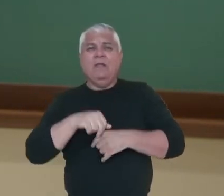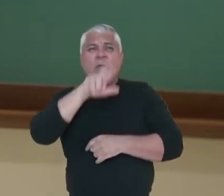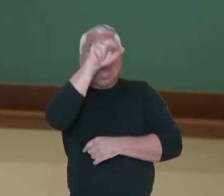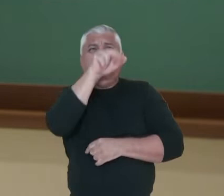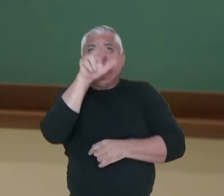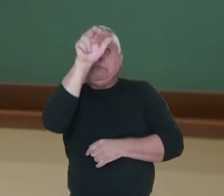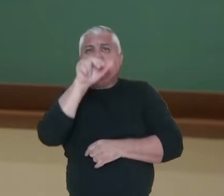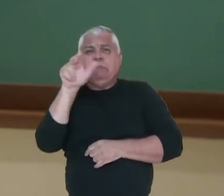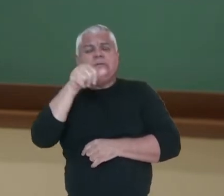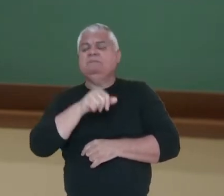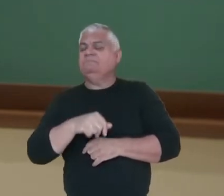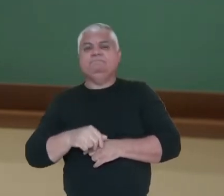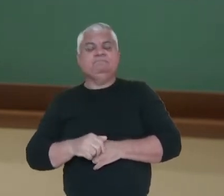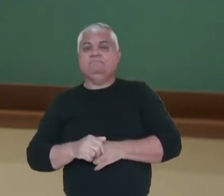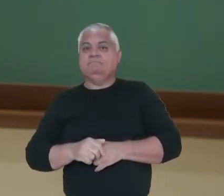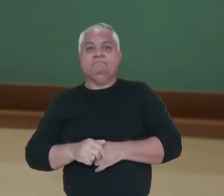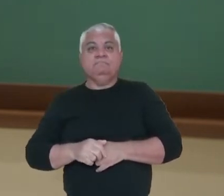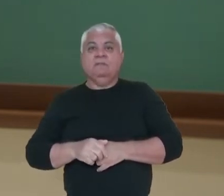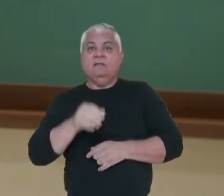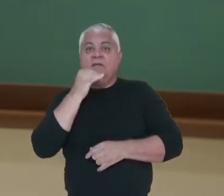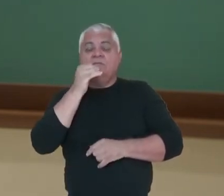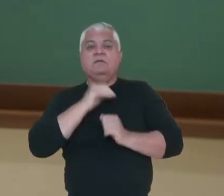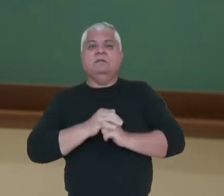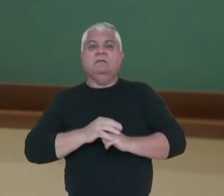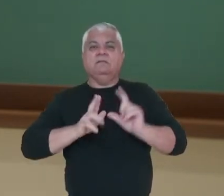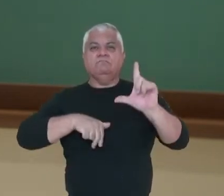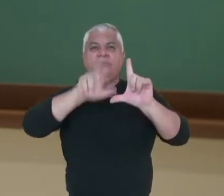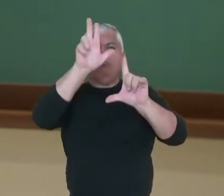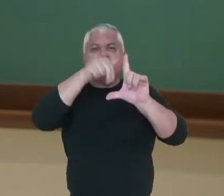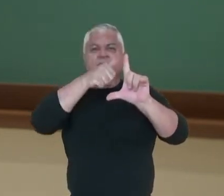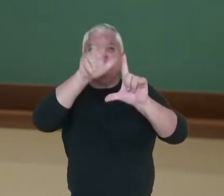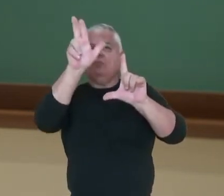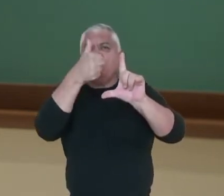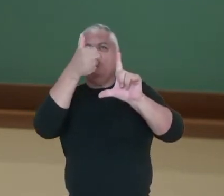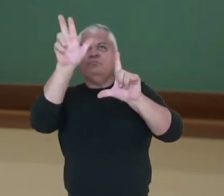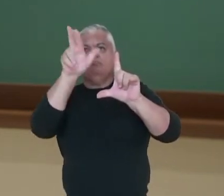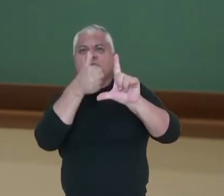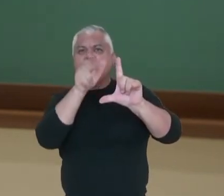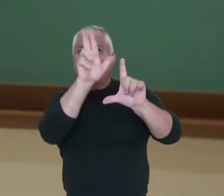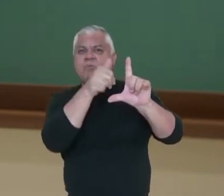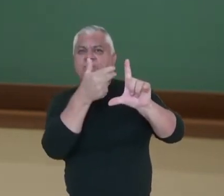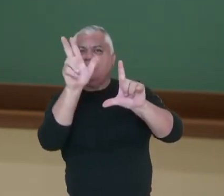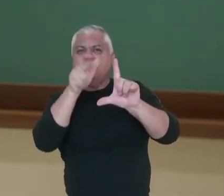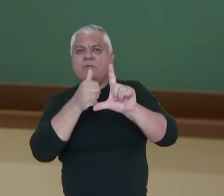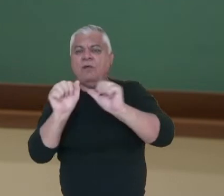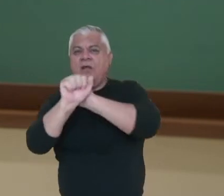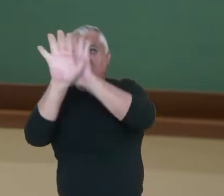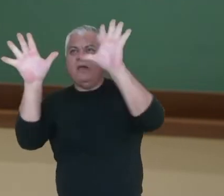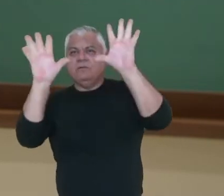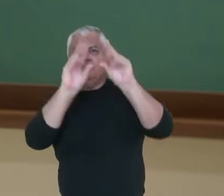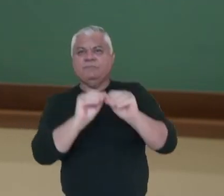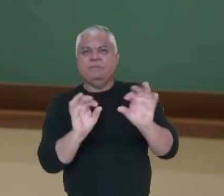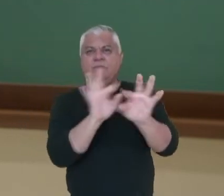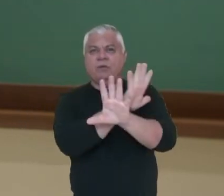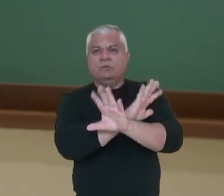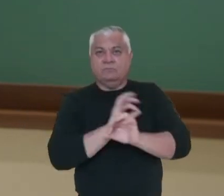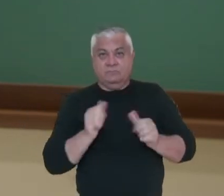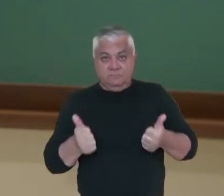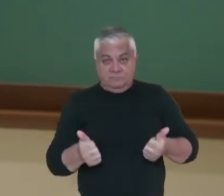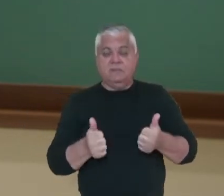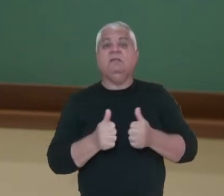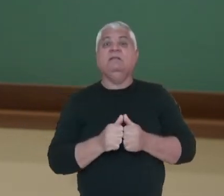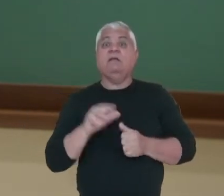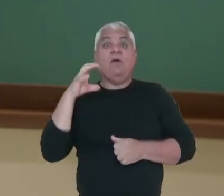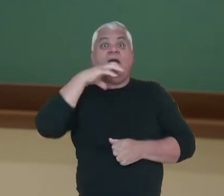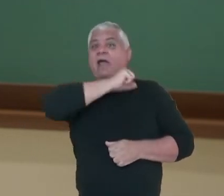para produzir uma peça, eu vou fazer aqui duas pinceladas, claro, escuro e acabou. Já fiz aquele pedacinho do quadro. Então tem que